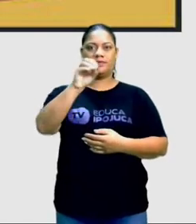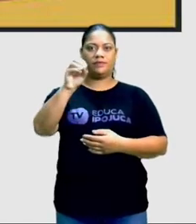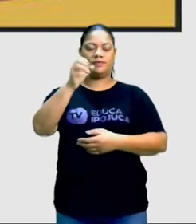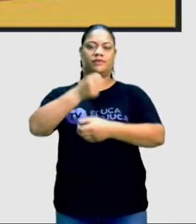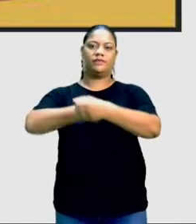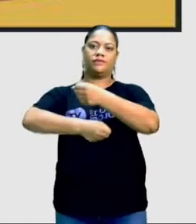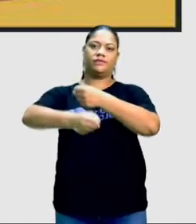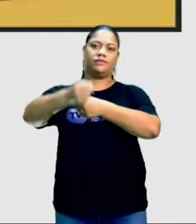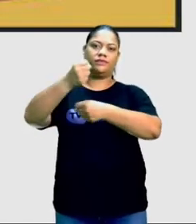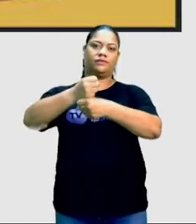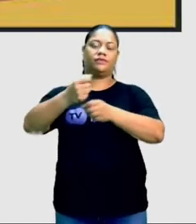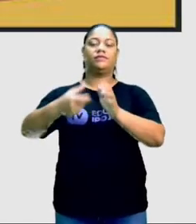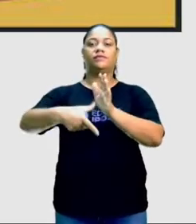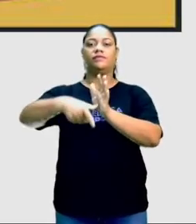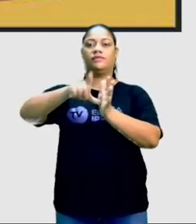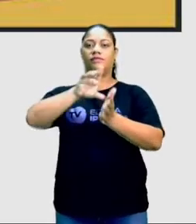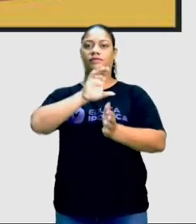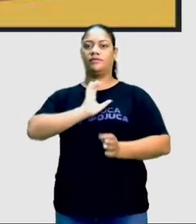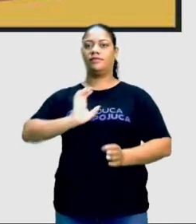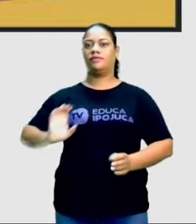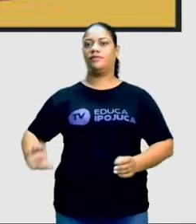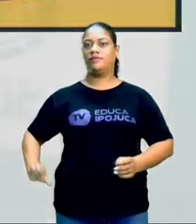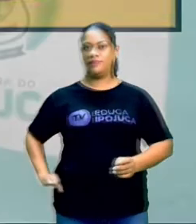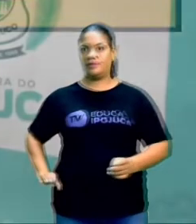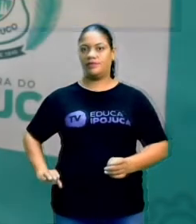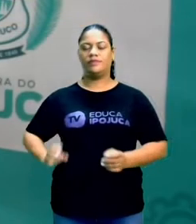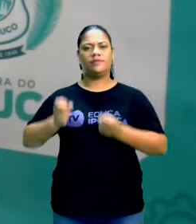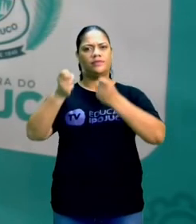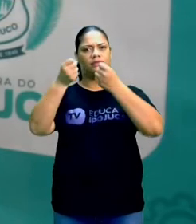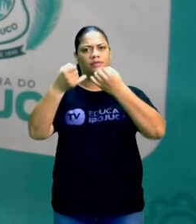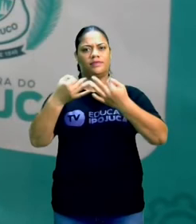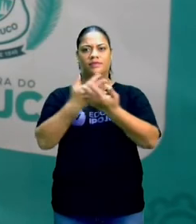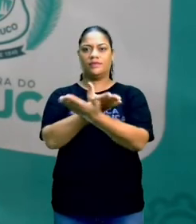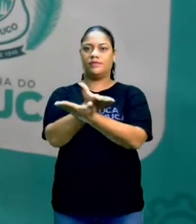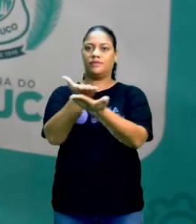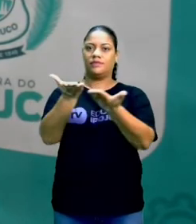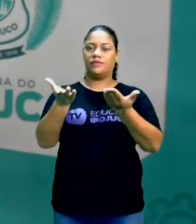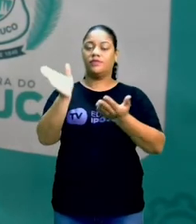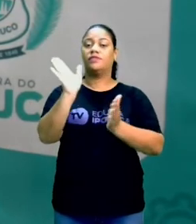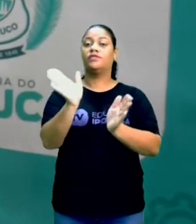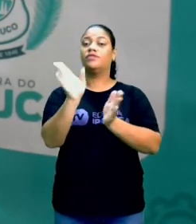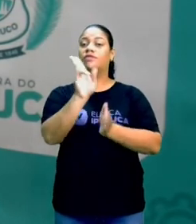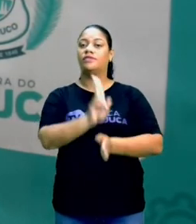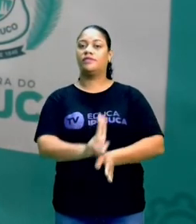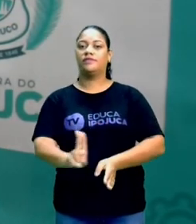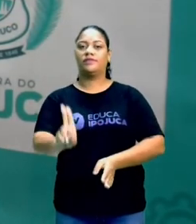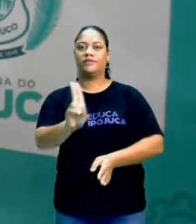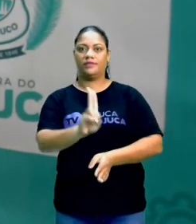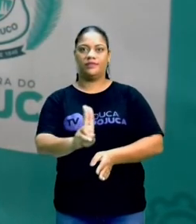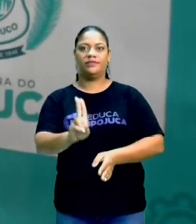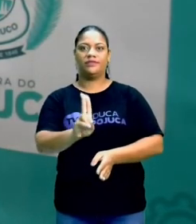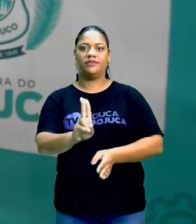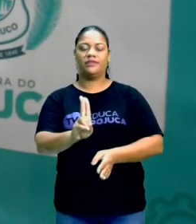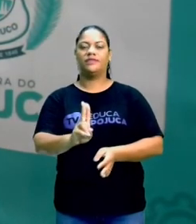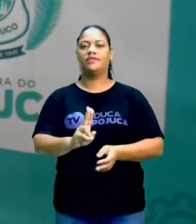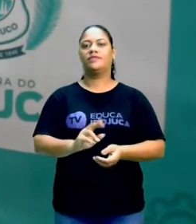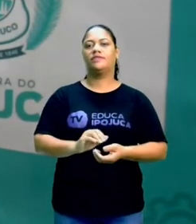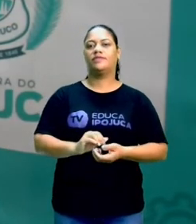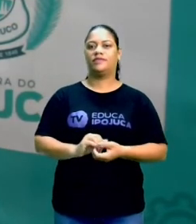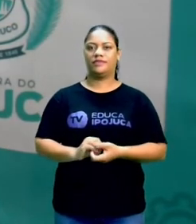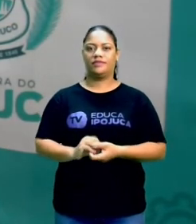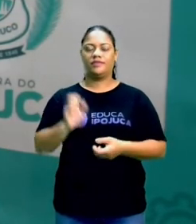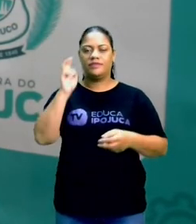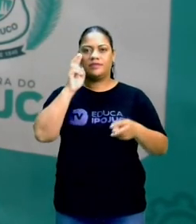3.500 anos antes de Cristo. Ou seja, como eu falei para vocês, já se utilizava esse tipo de instrumento para